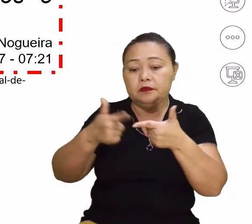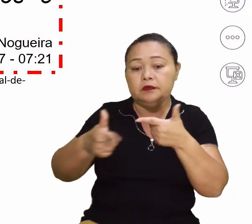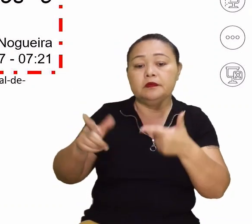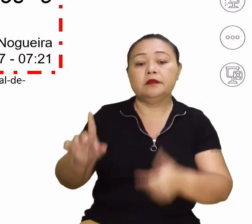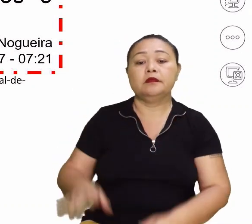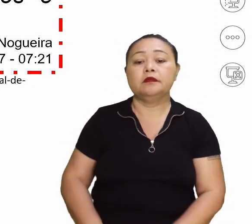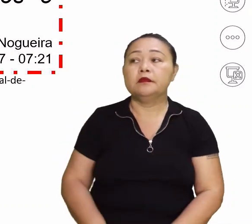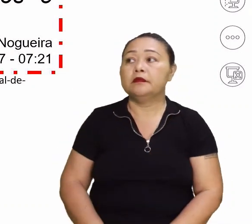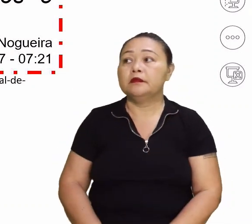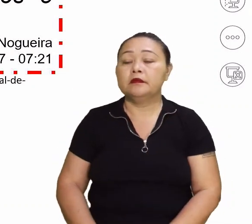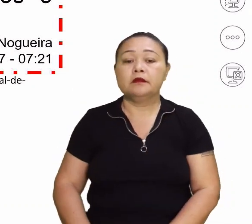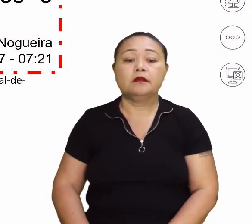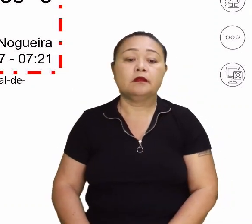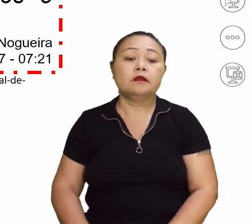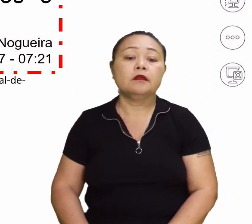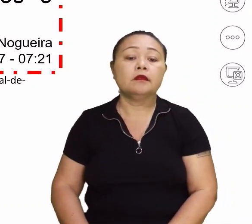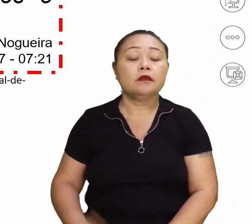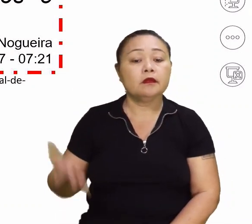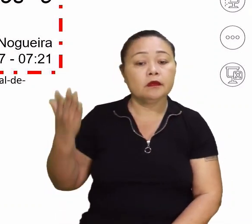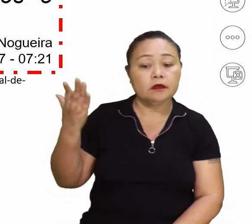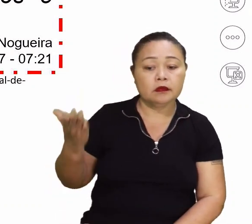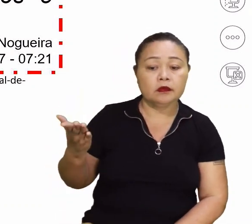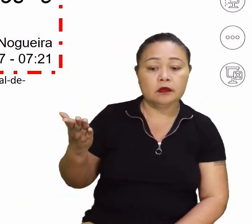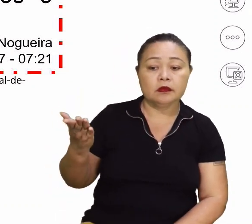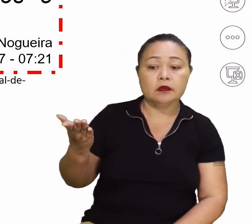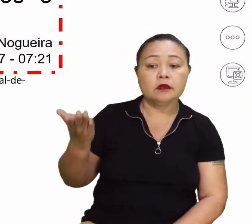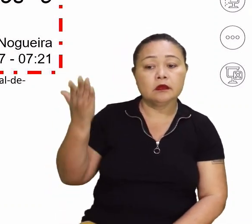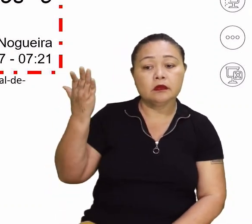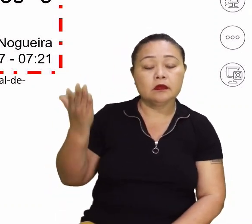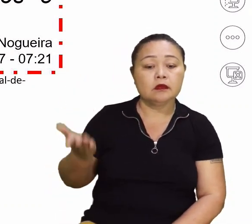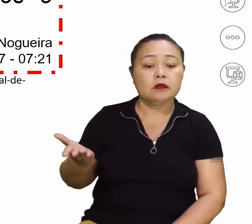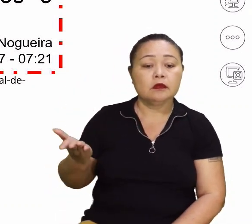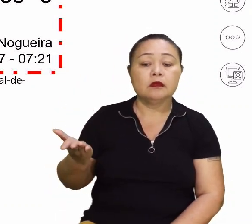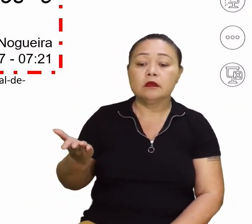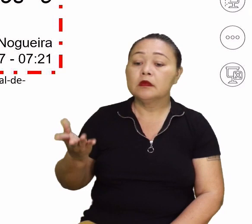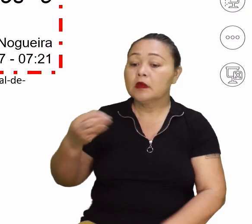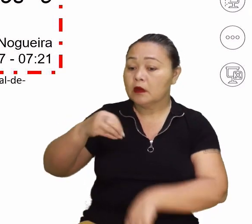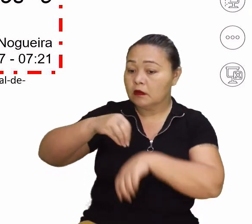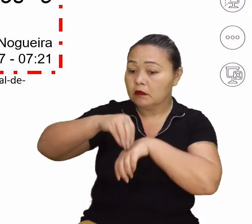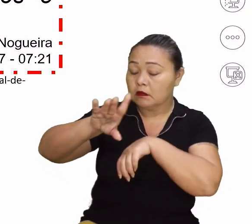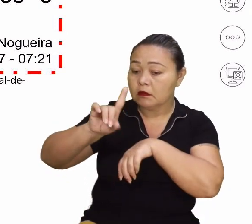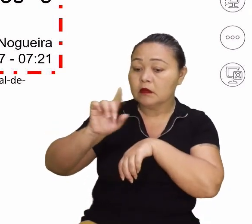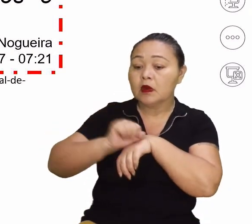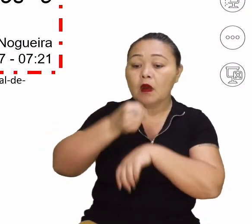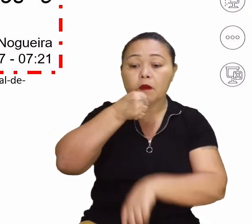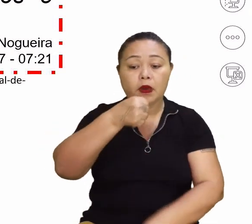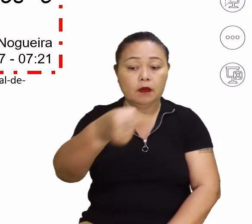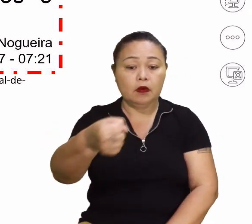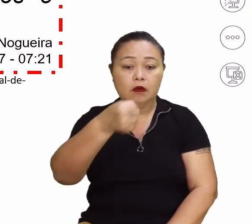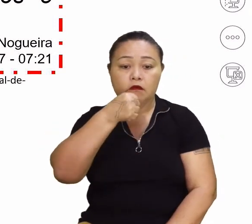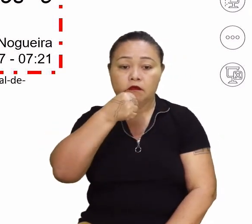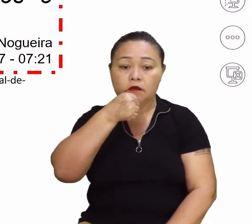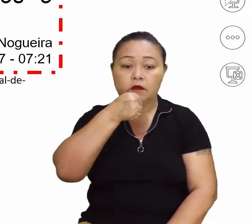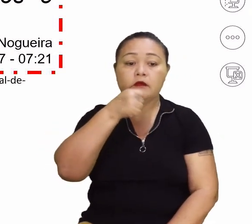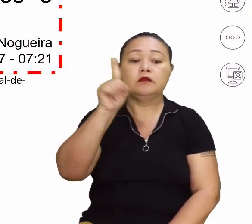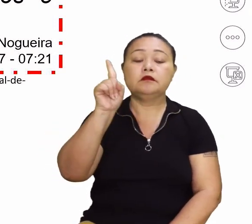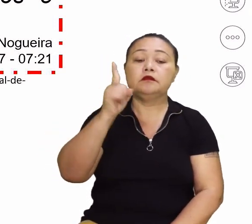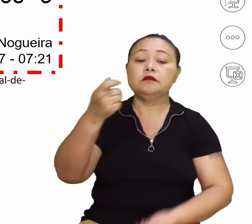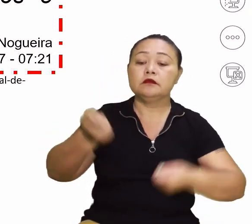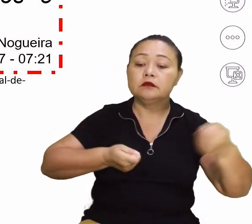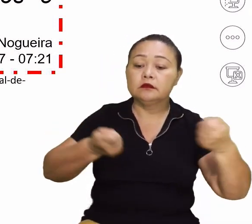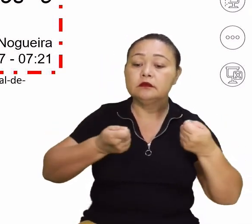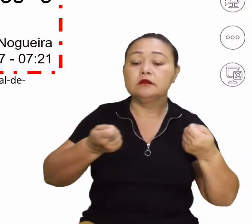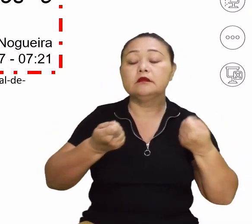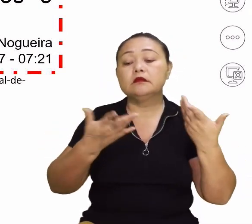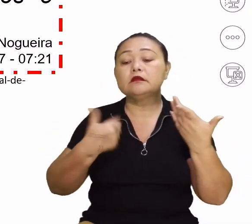né? Olha, vamos deixar para vocês uma sugestão de reportagem, ó. Garimpo ilegal de